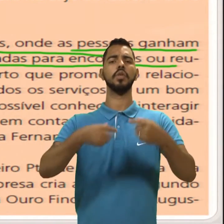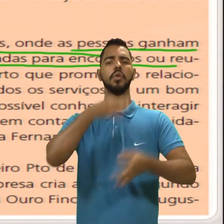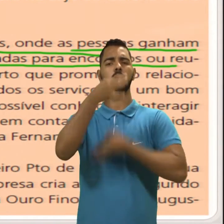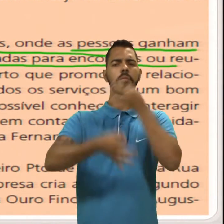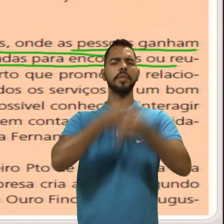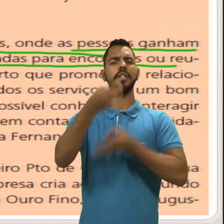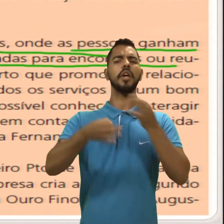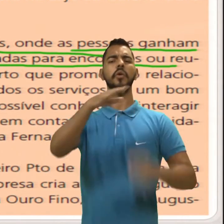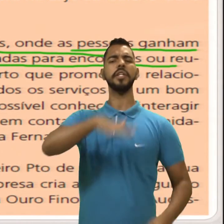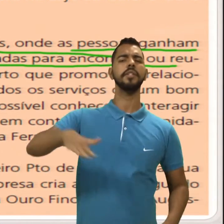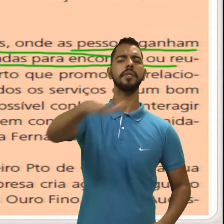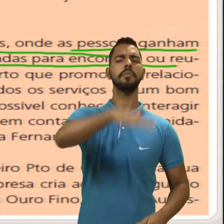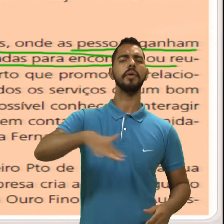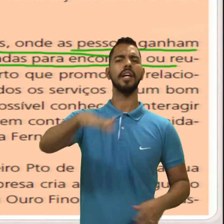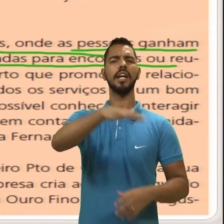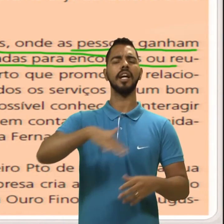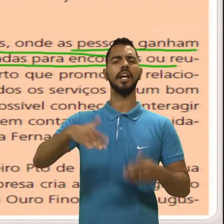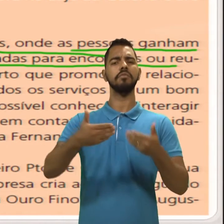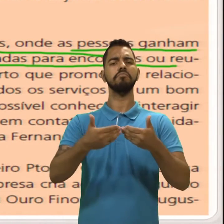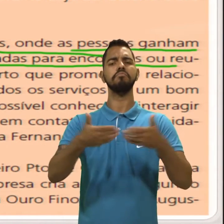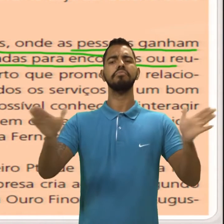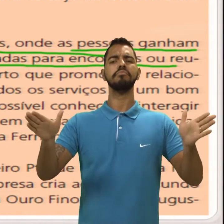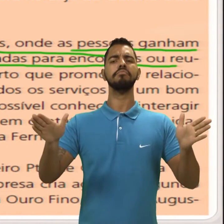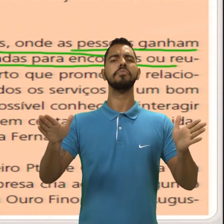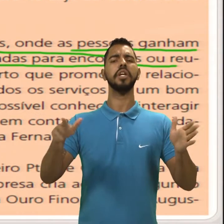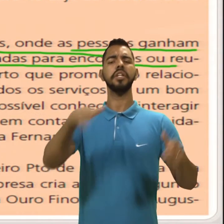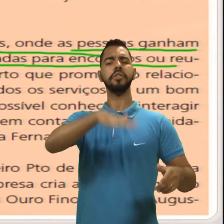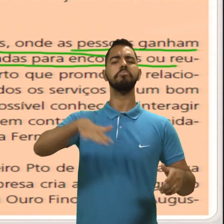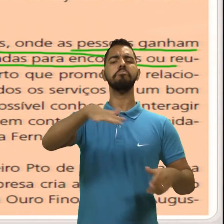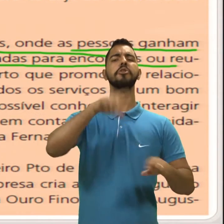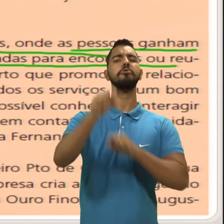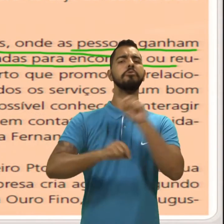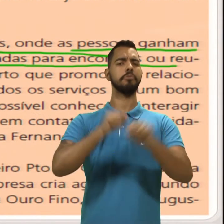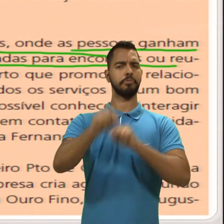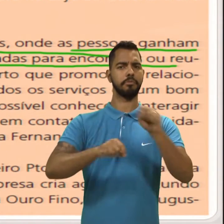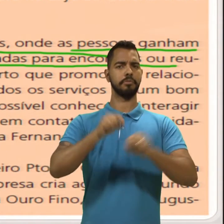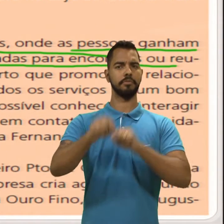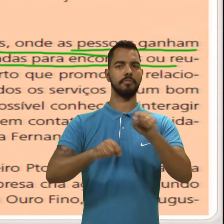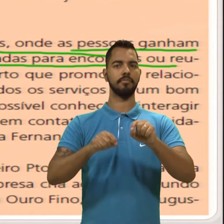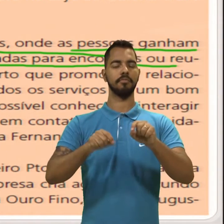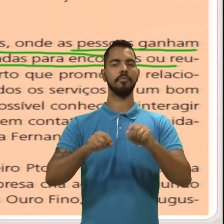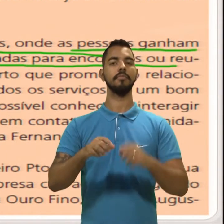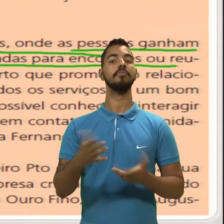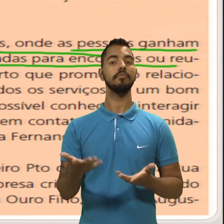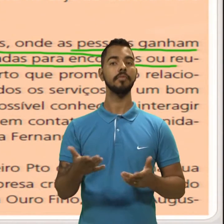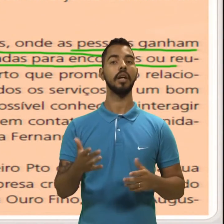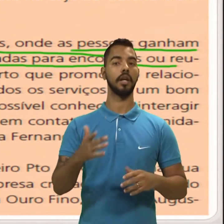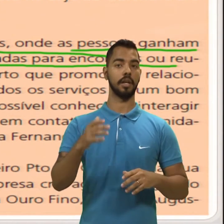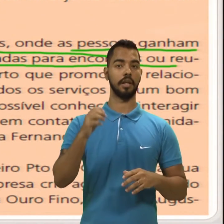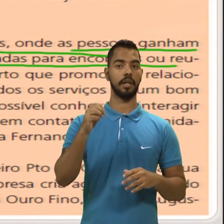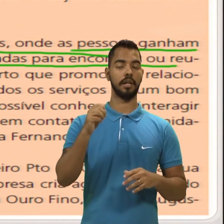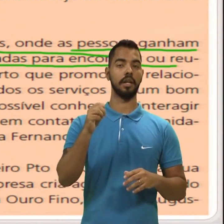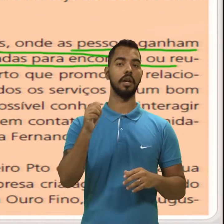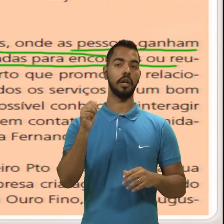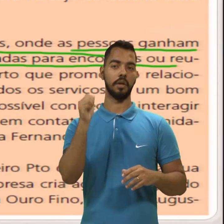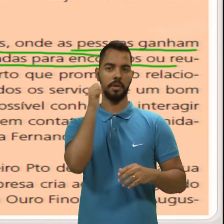uma discussão acerca de opinião sobre esse espaço que vai ser